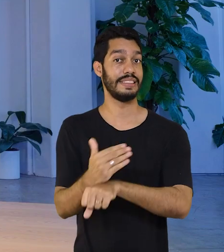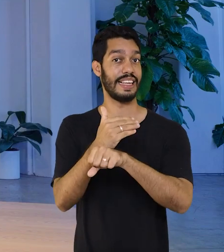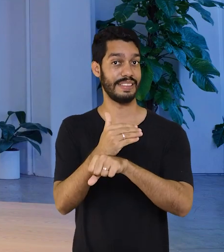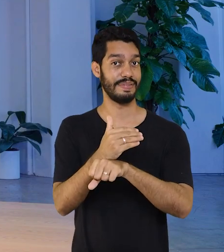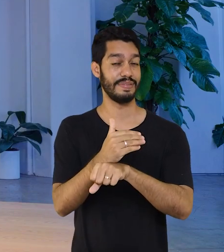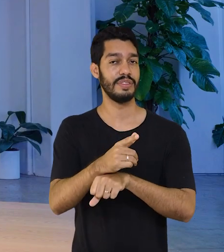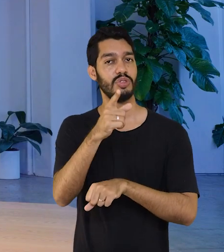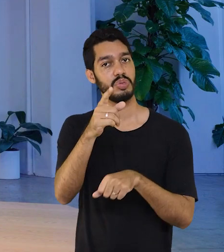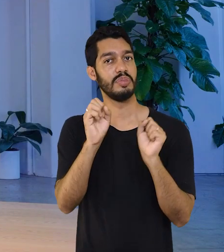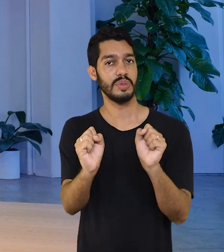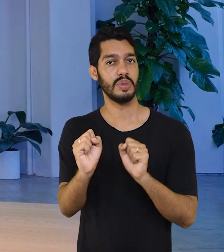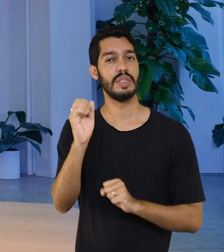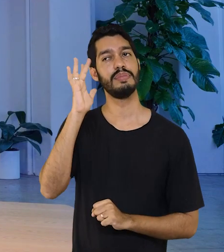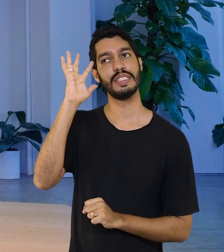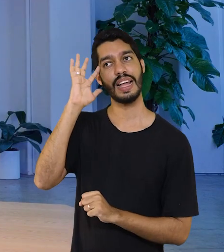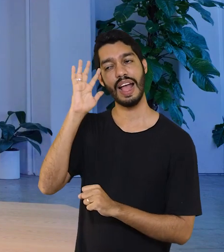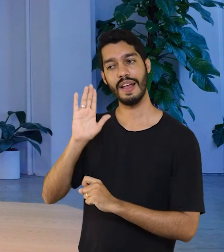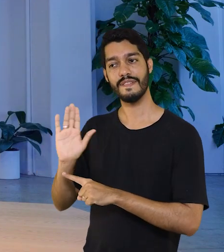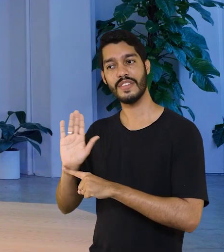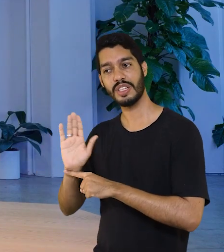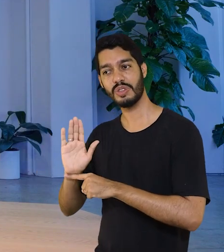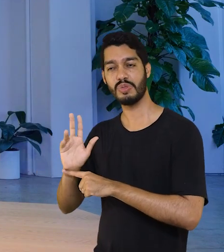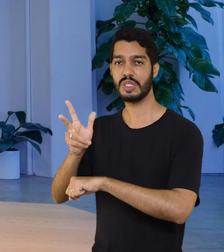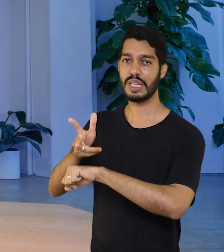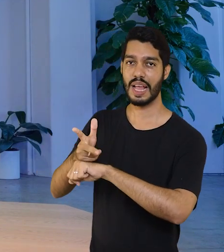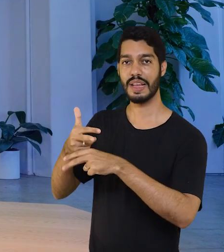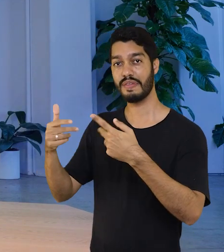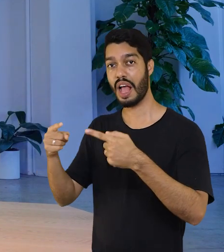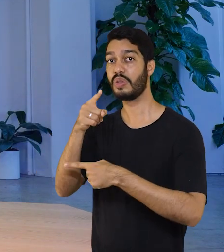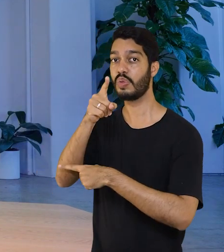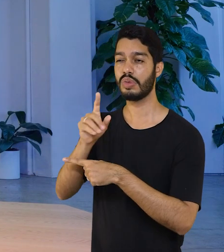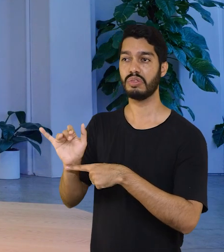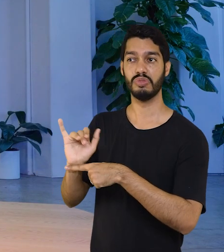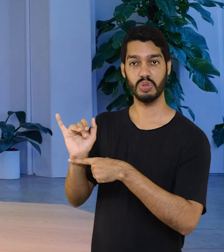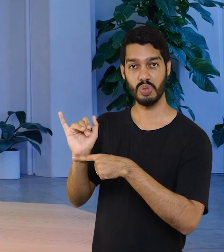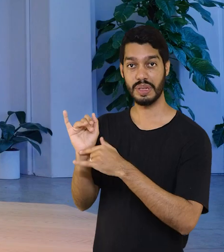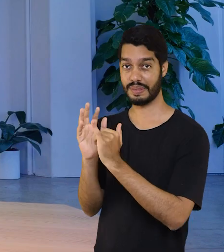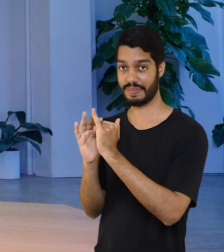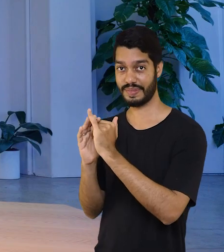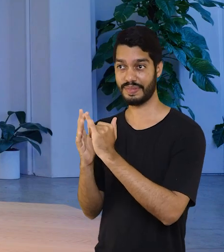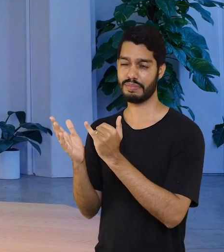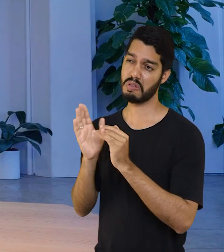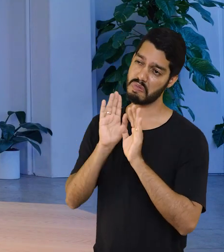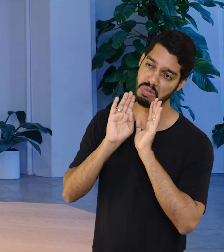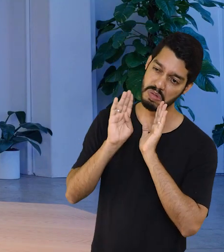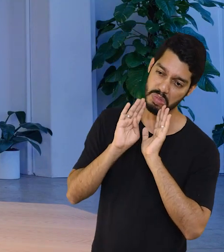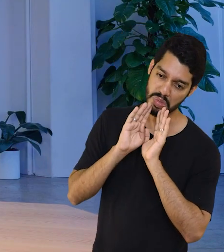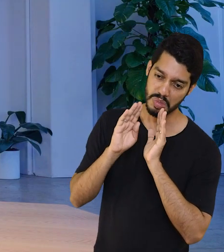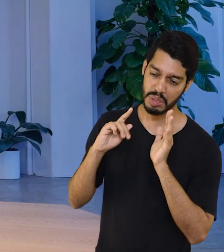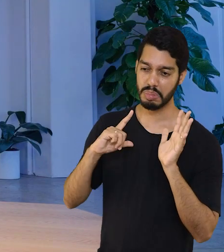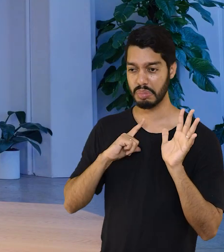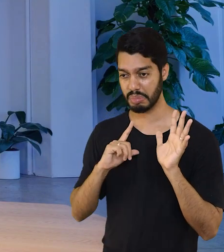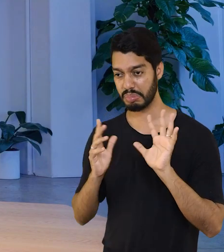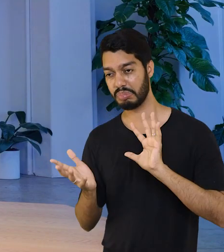atrás, talvez você falasse de vídeo na internet, você ia pensar em YouTube e Facebook ainda